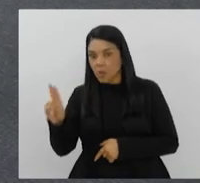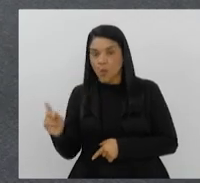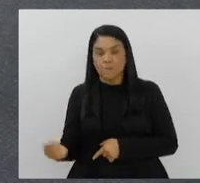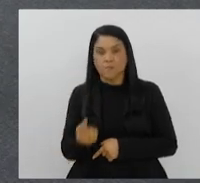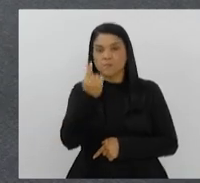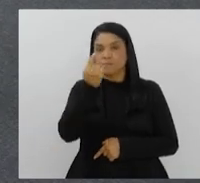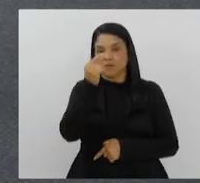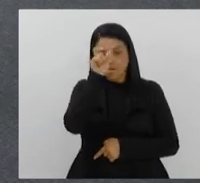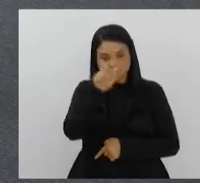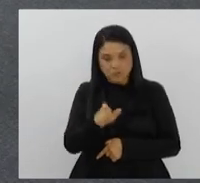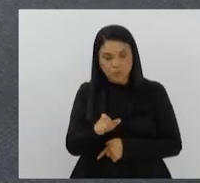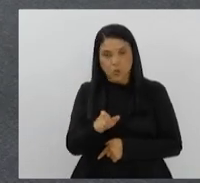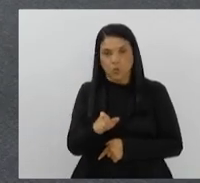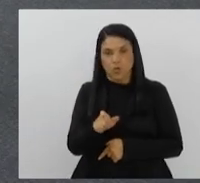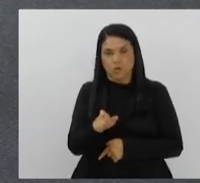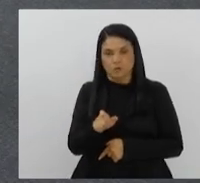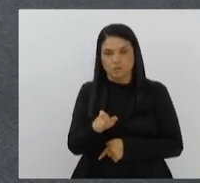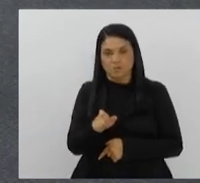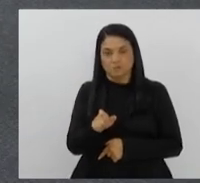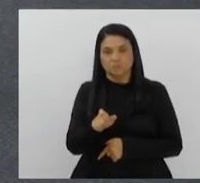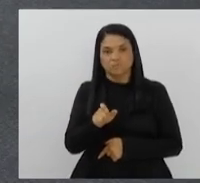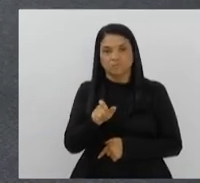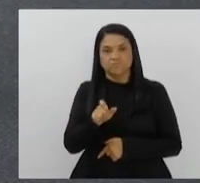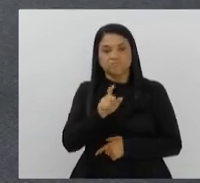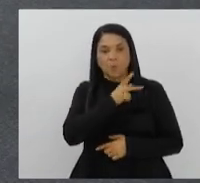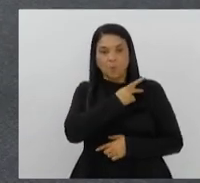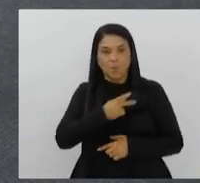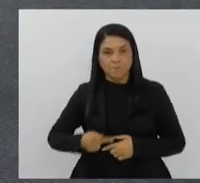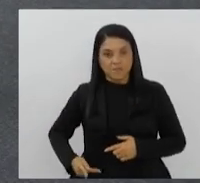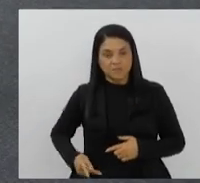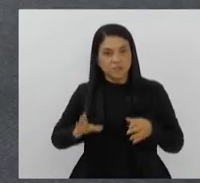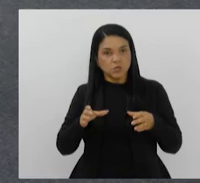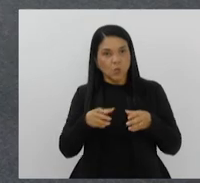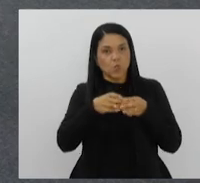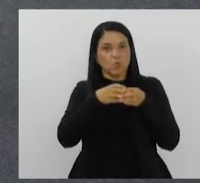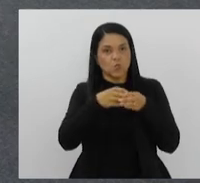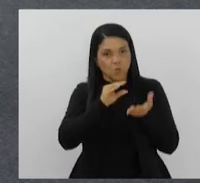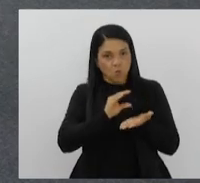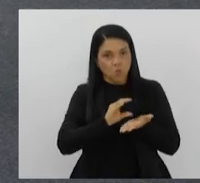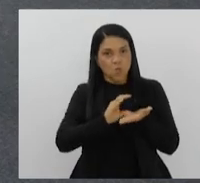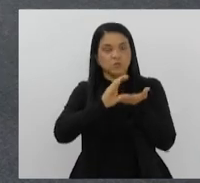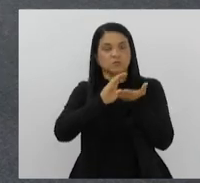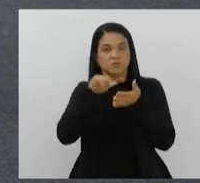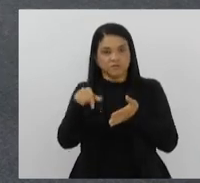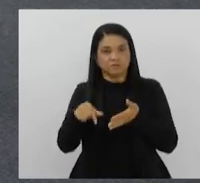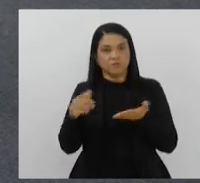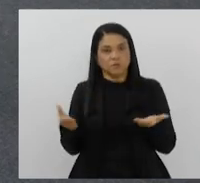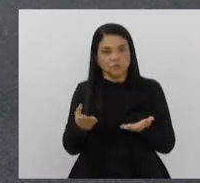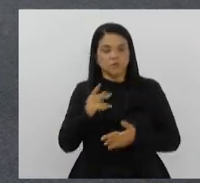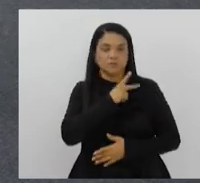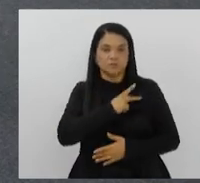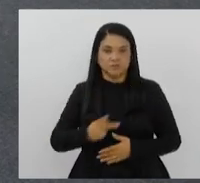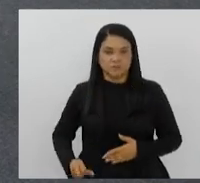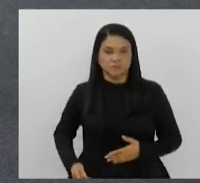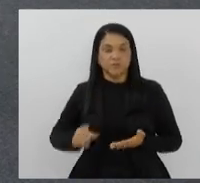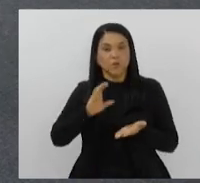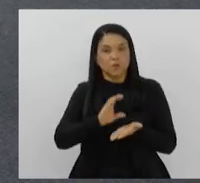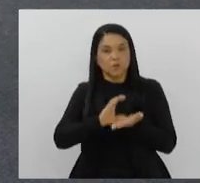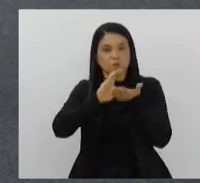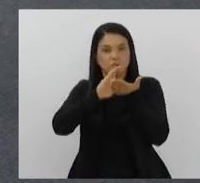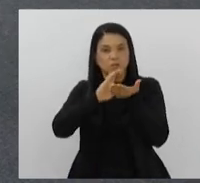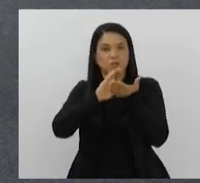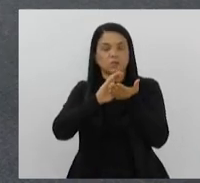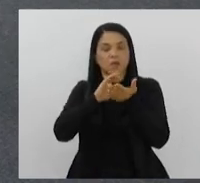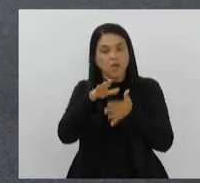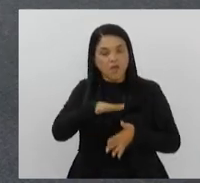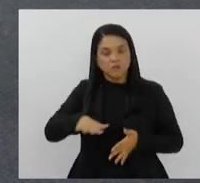cisgênera a presidir um conselho profissional. Ela atualmente é presidenta do Conselho Regional de